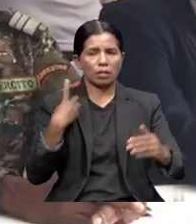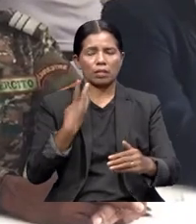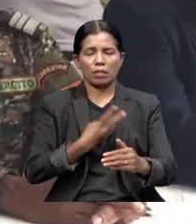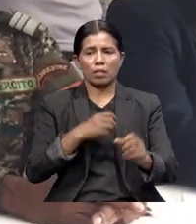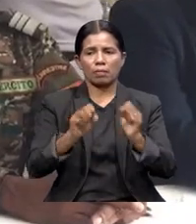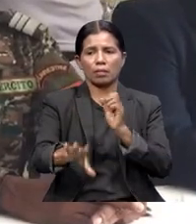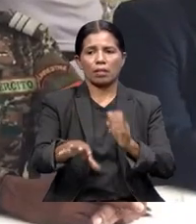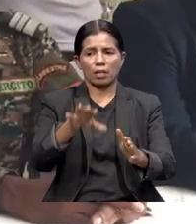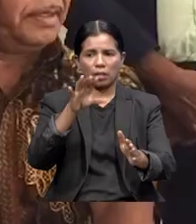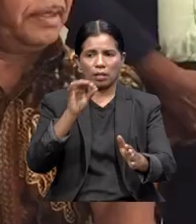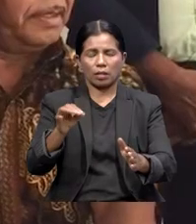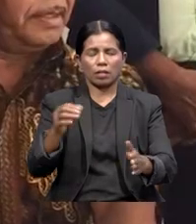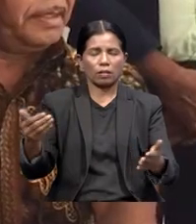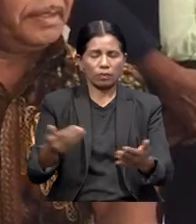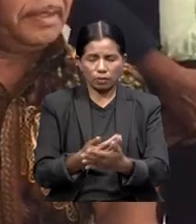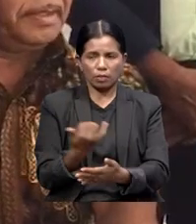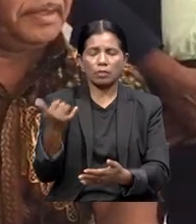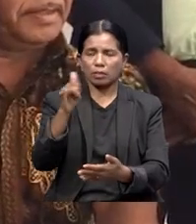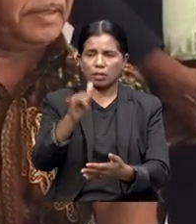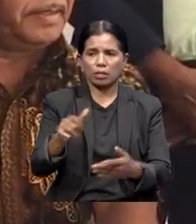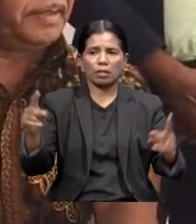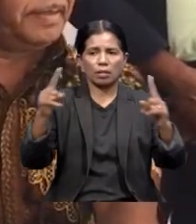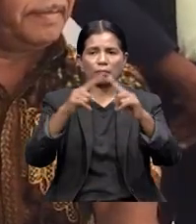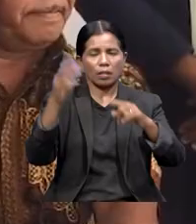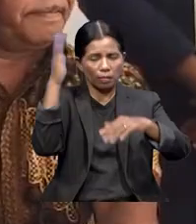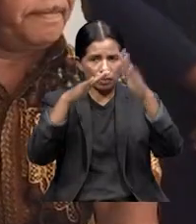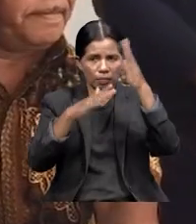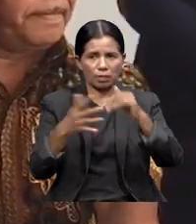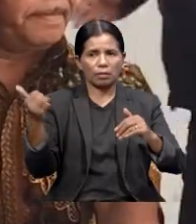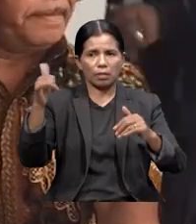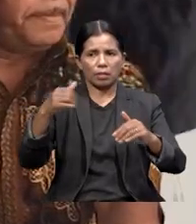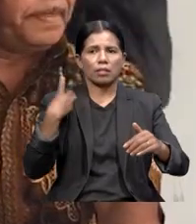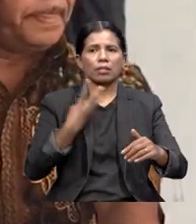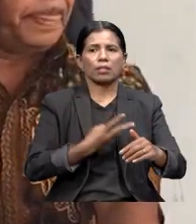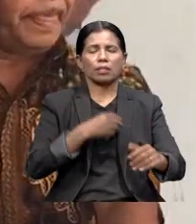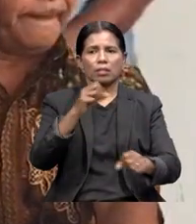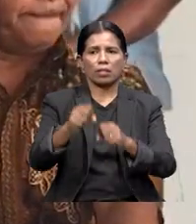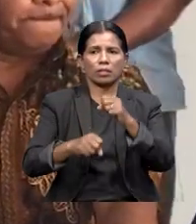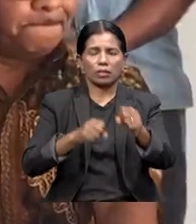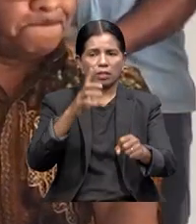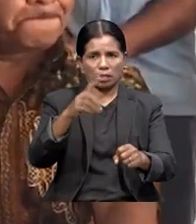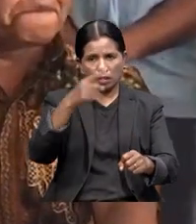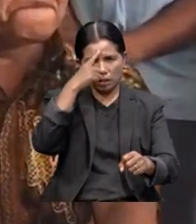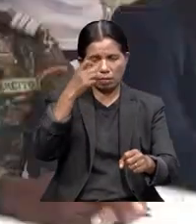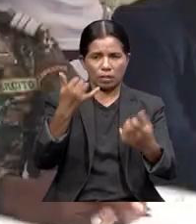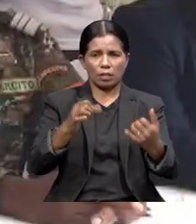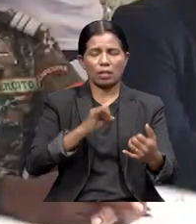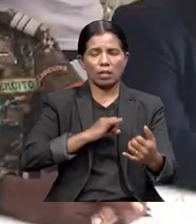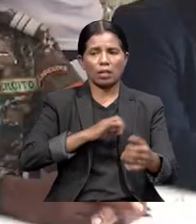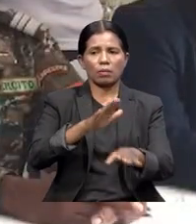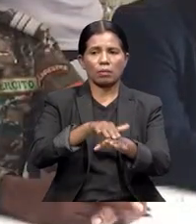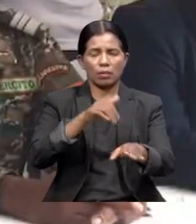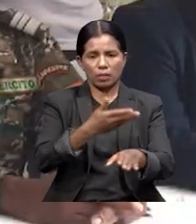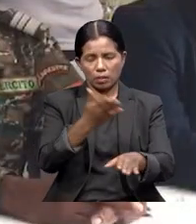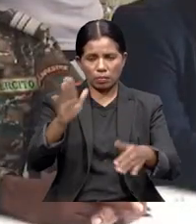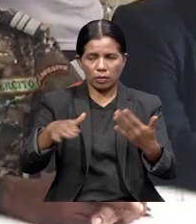retan solução inovadora ba problema sira e itani sociedade. Tamane hau convida e tabot